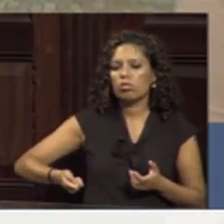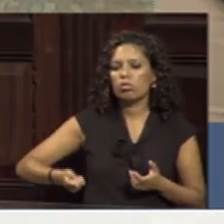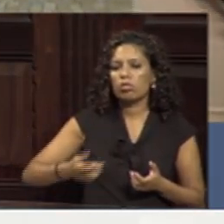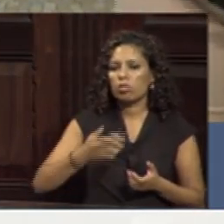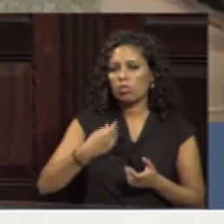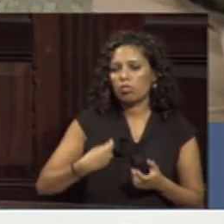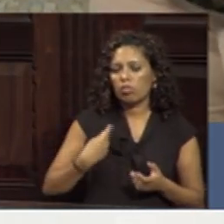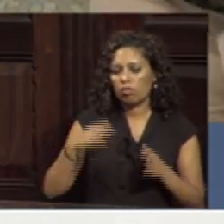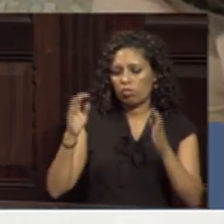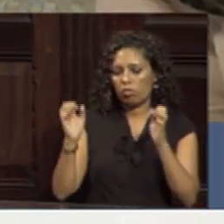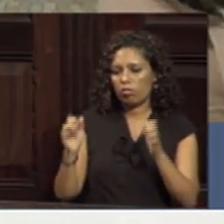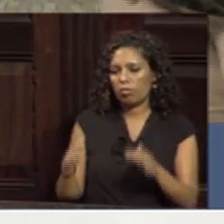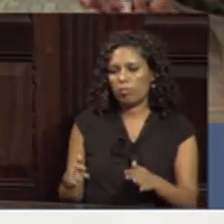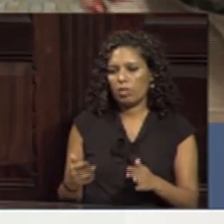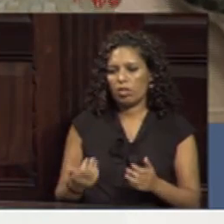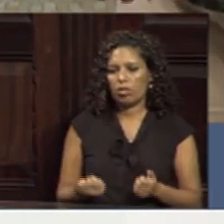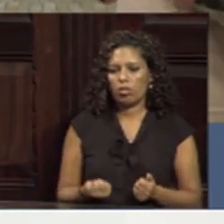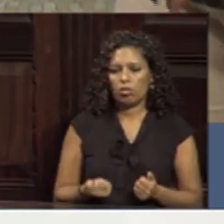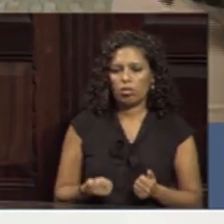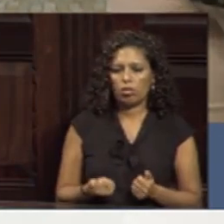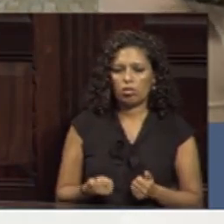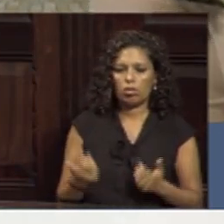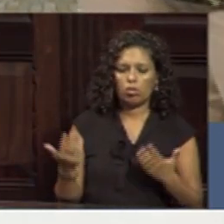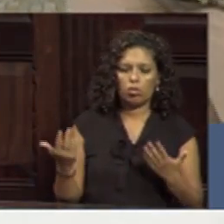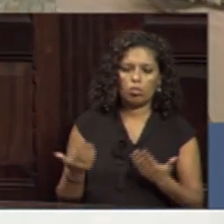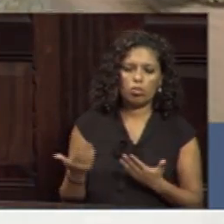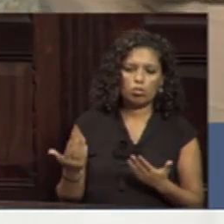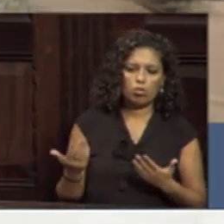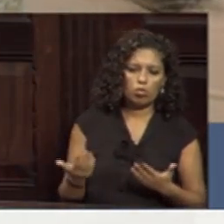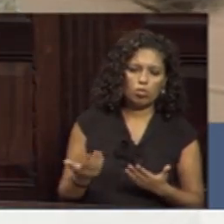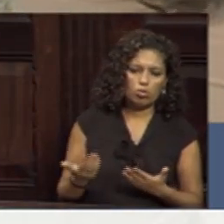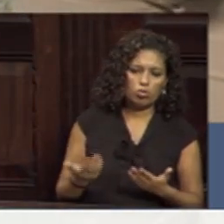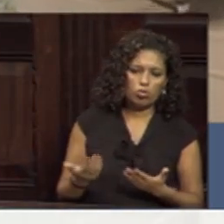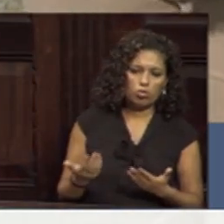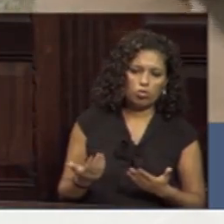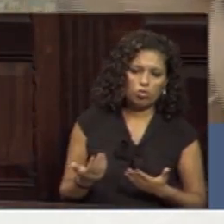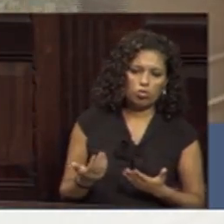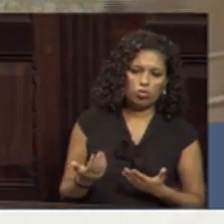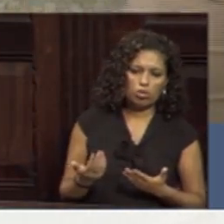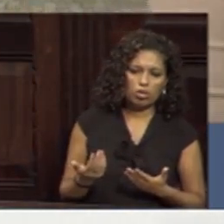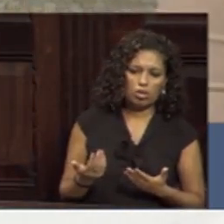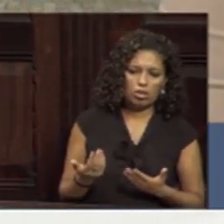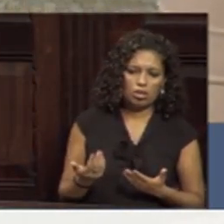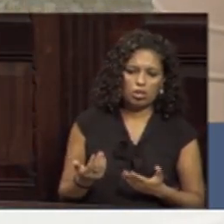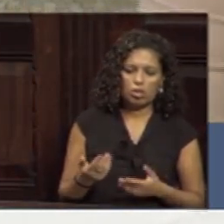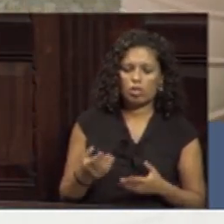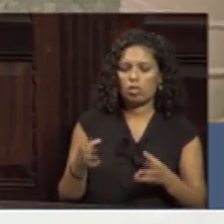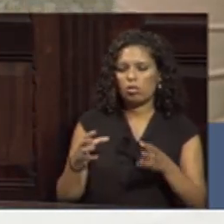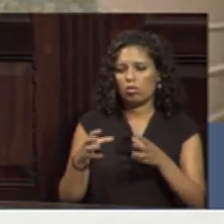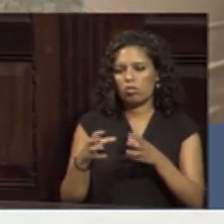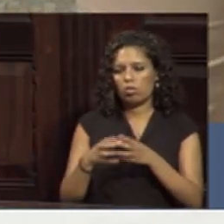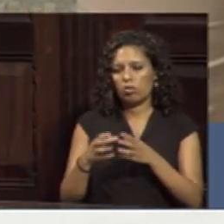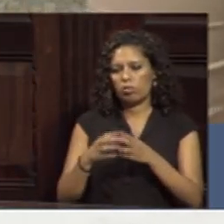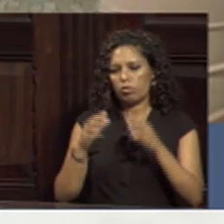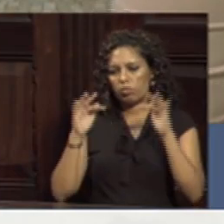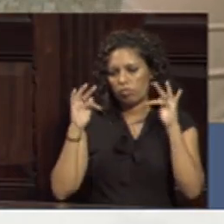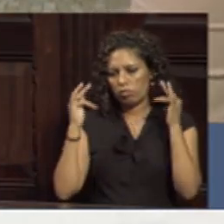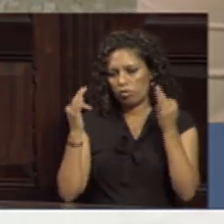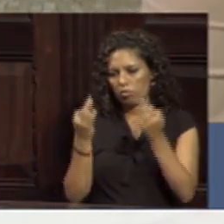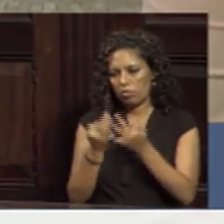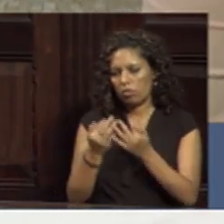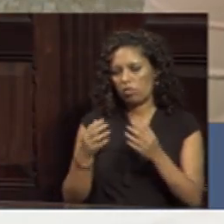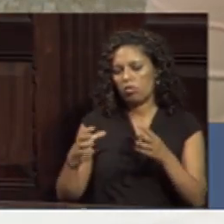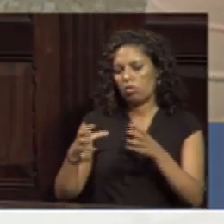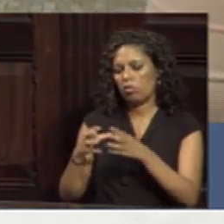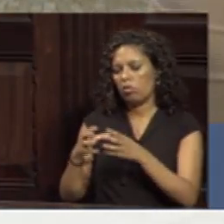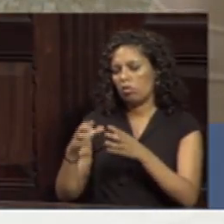dignidade. Então hoje me preocupei com o Eliomar, e ao mesmo tempo que eu me preocupo com o Eliomar, eu me preocupo com os familiares da Marielle, com os